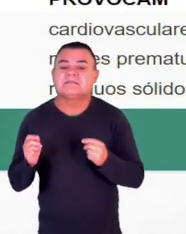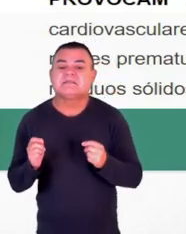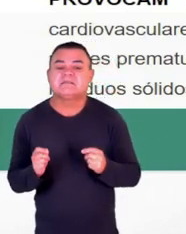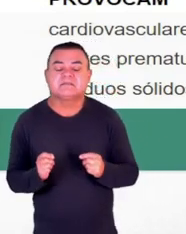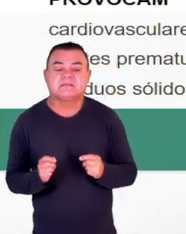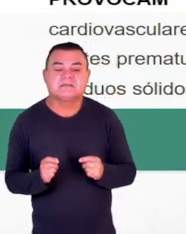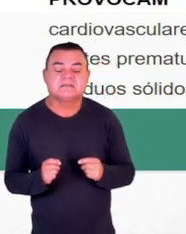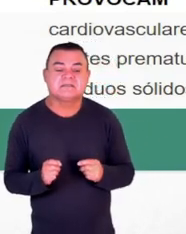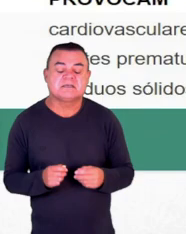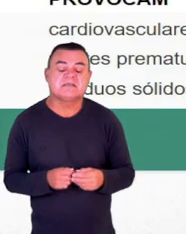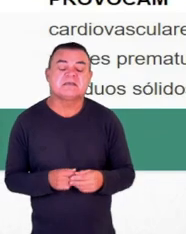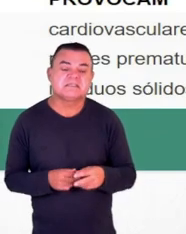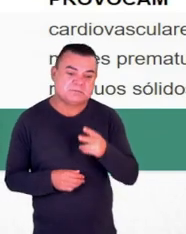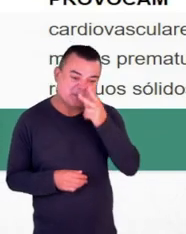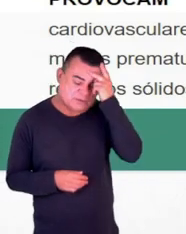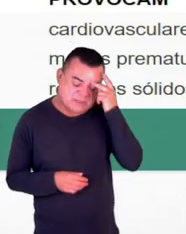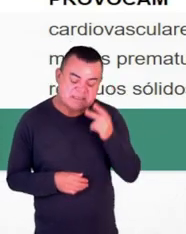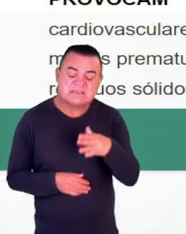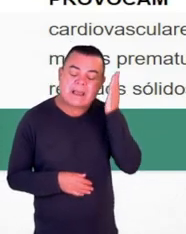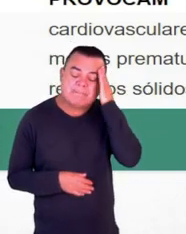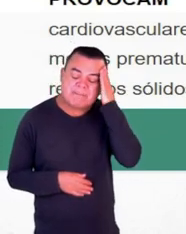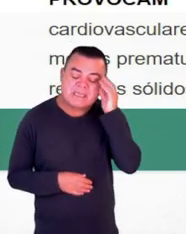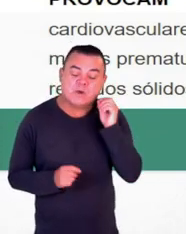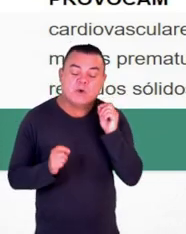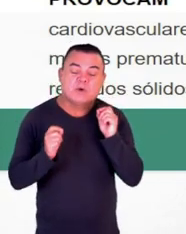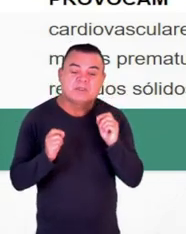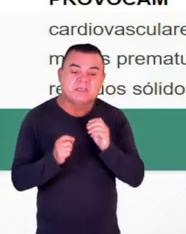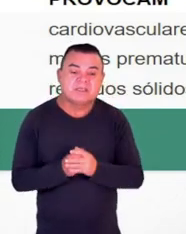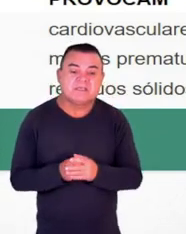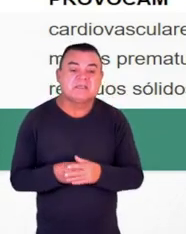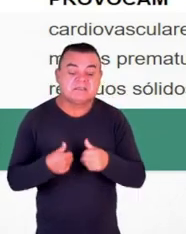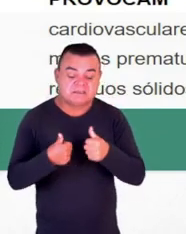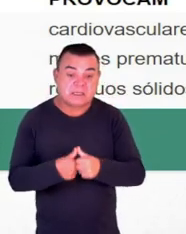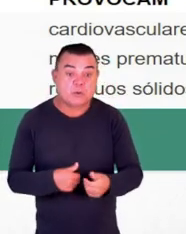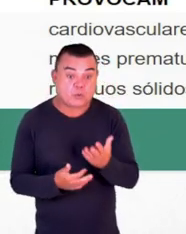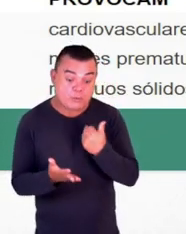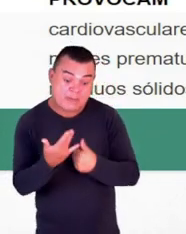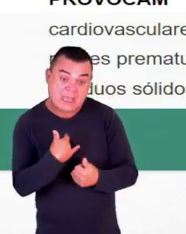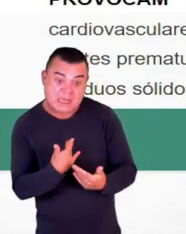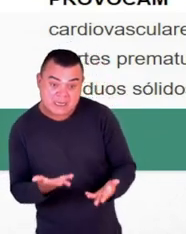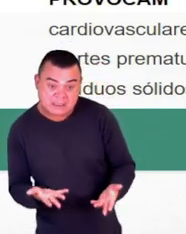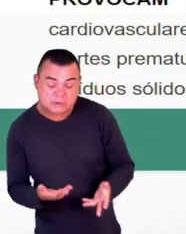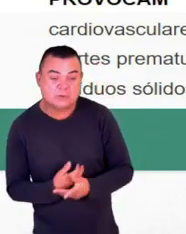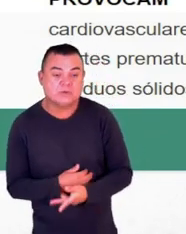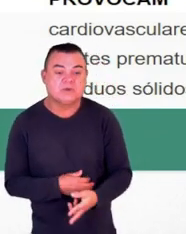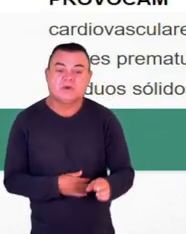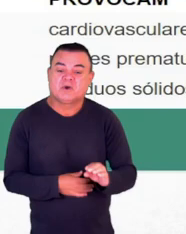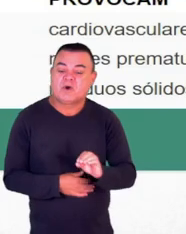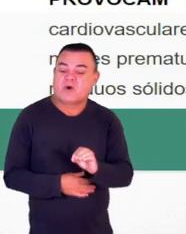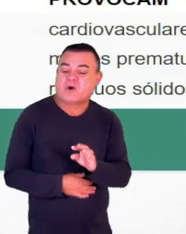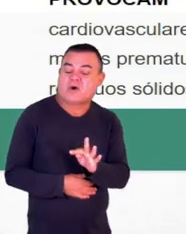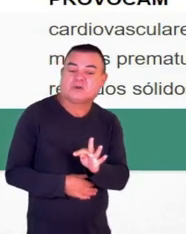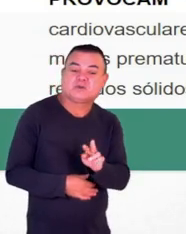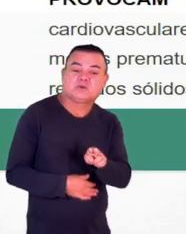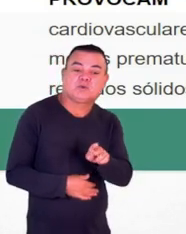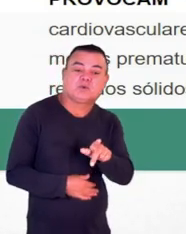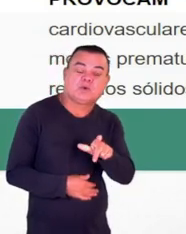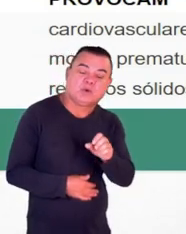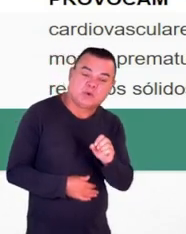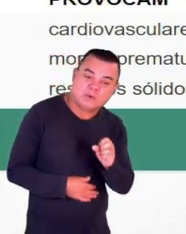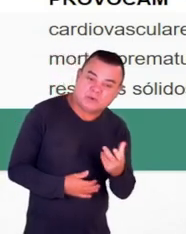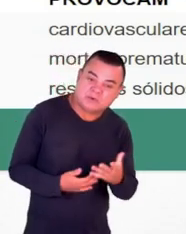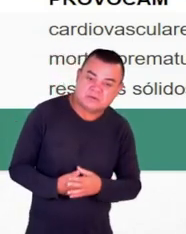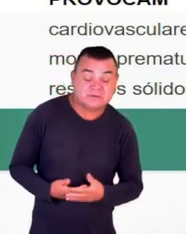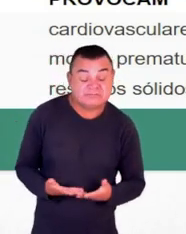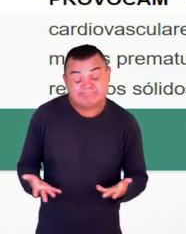estão consumindo uma os alertas né que a gente tem hoje né frontais né no no na embalagem dos alimentos tem toda uma